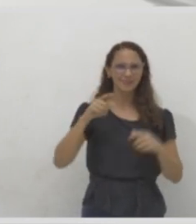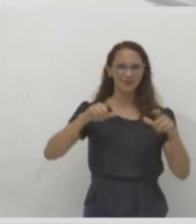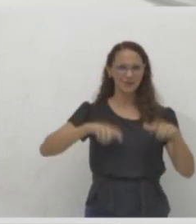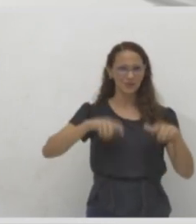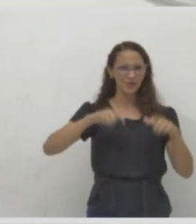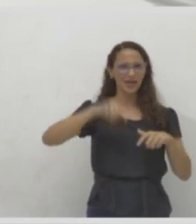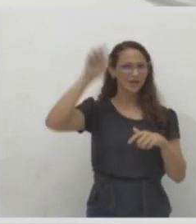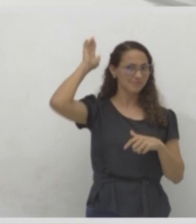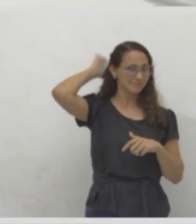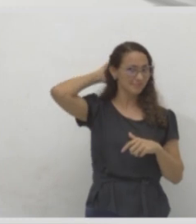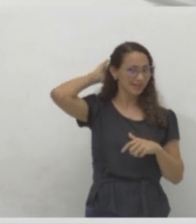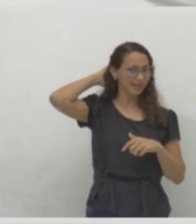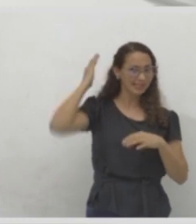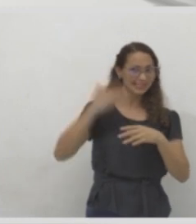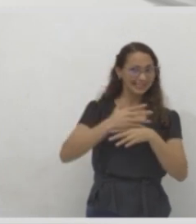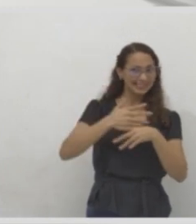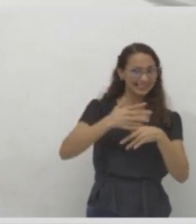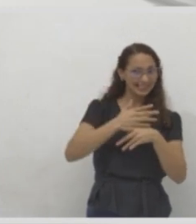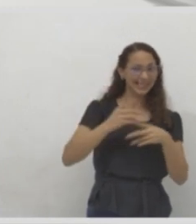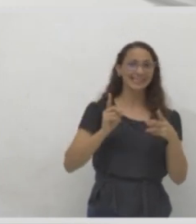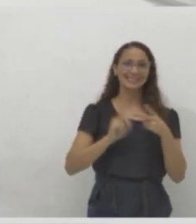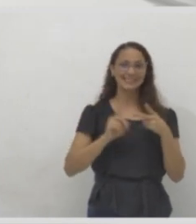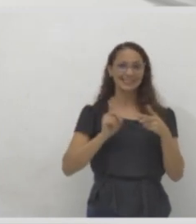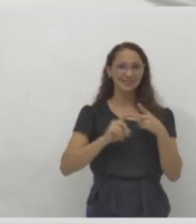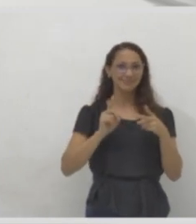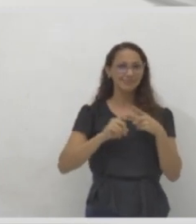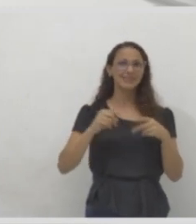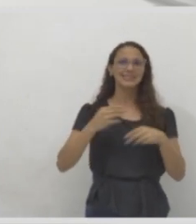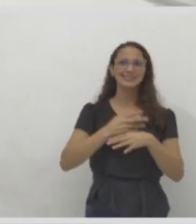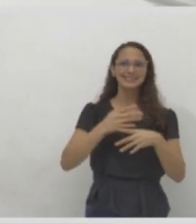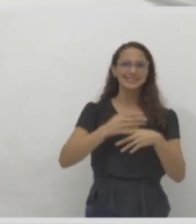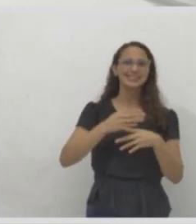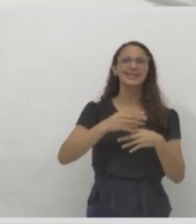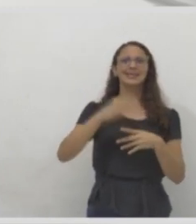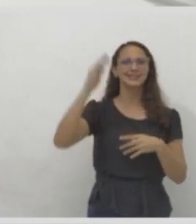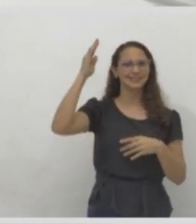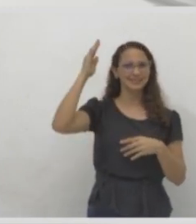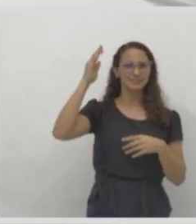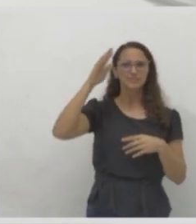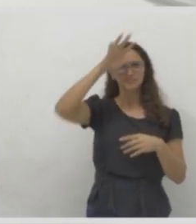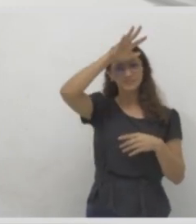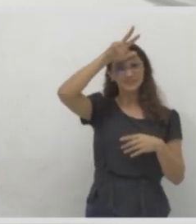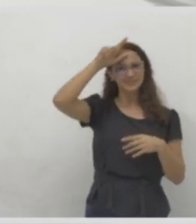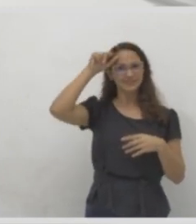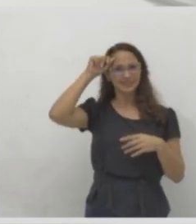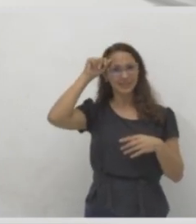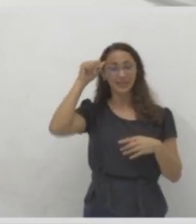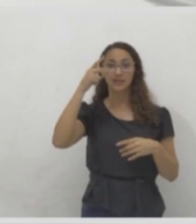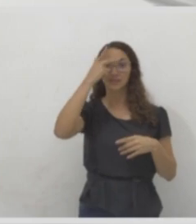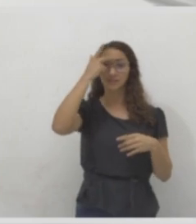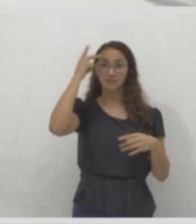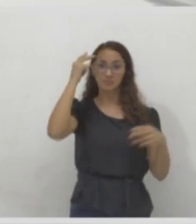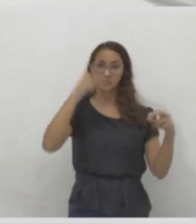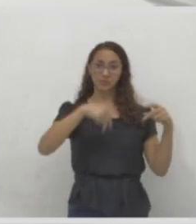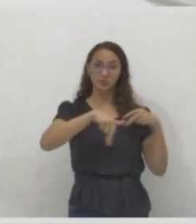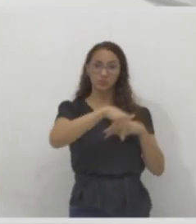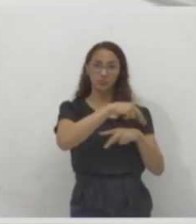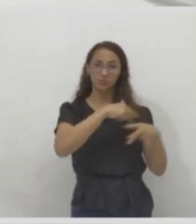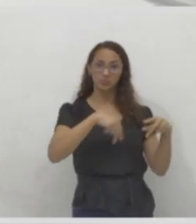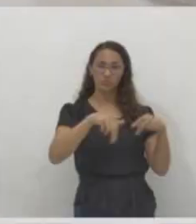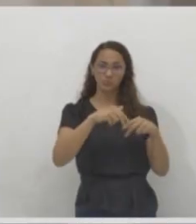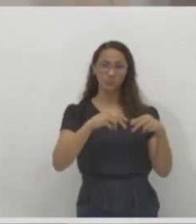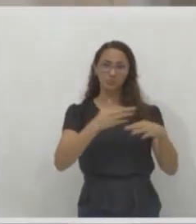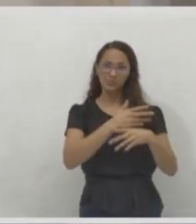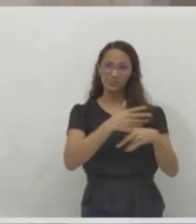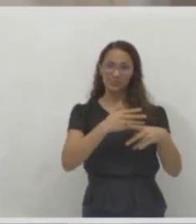beneficiados desse dinheiro começaram a mudar de gostos, mudar de costumes, começaram a importar, na verdade,